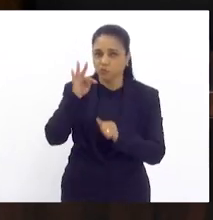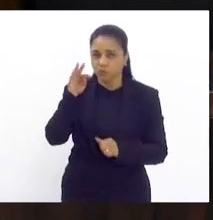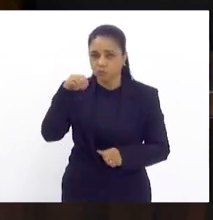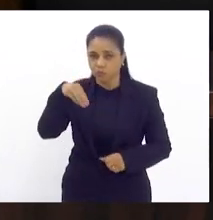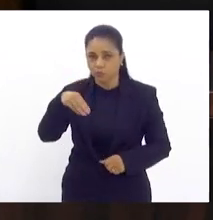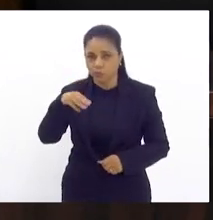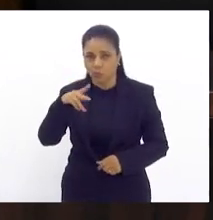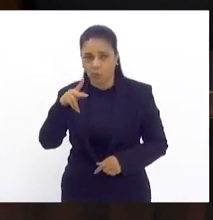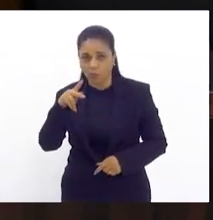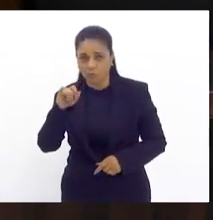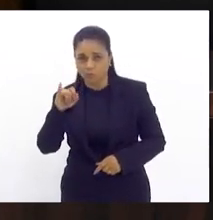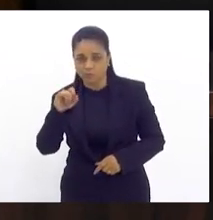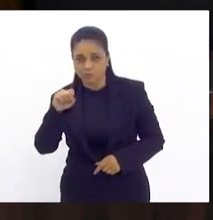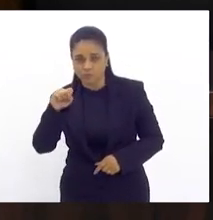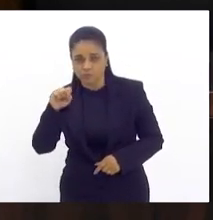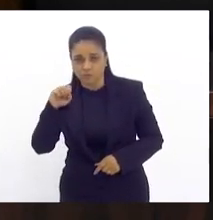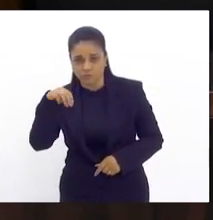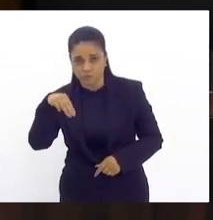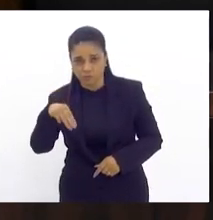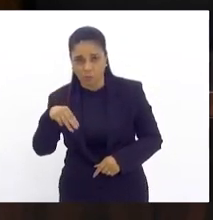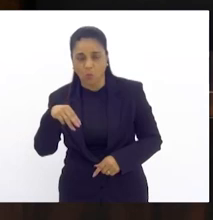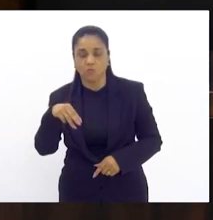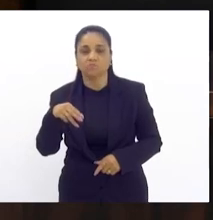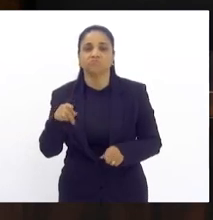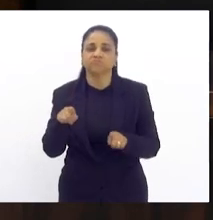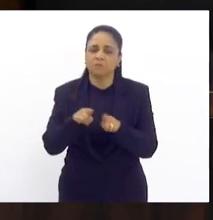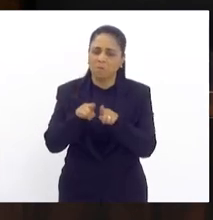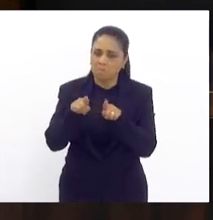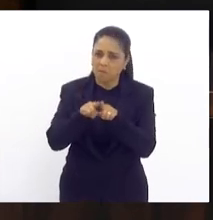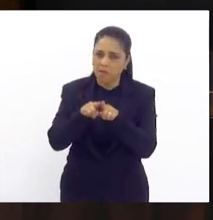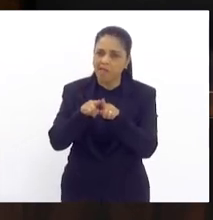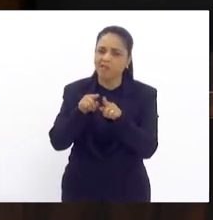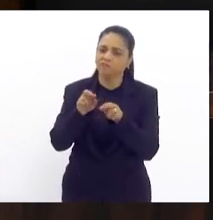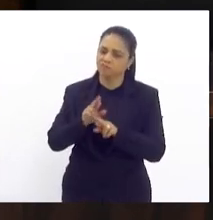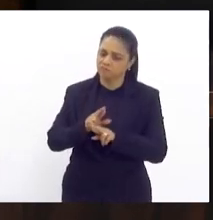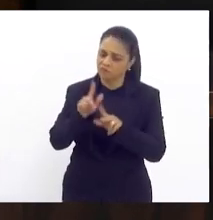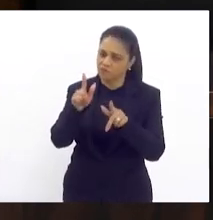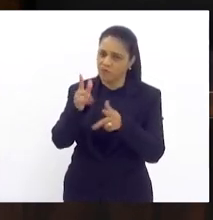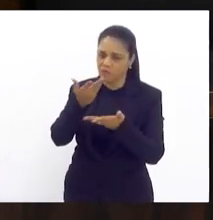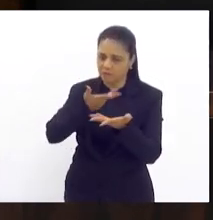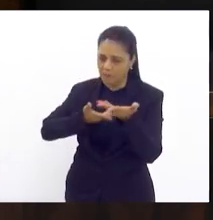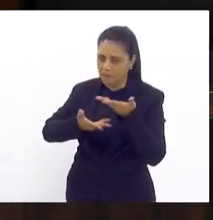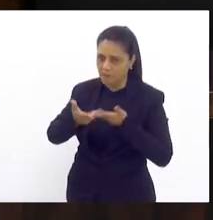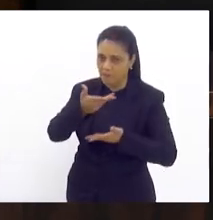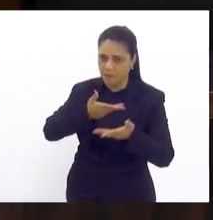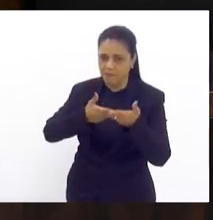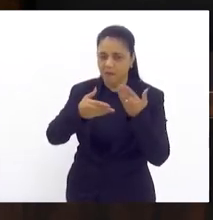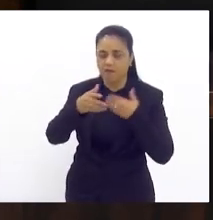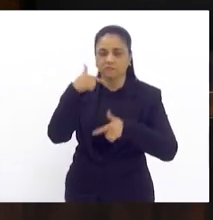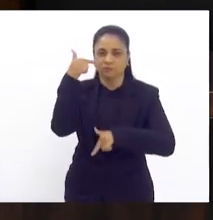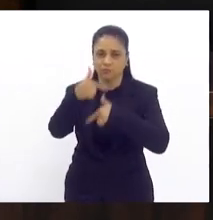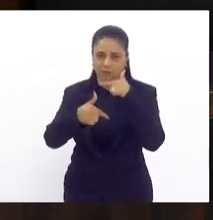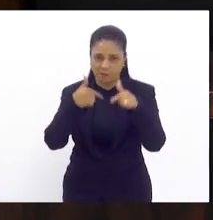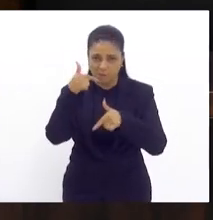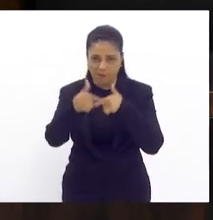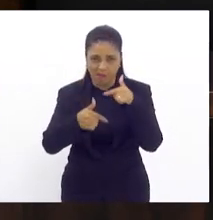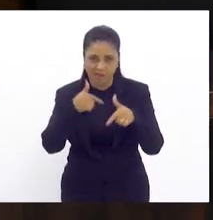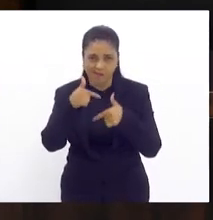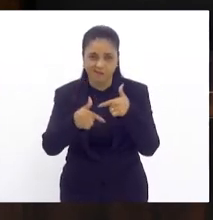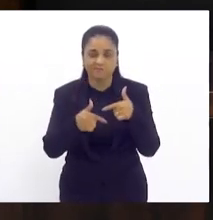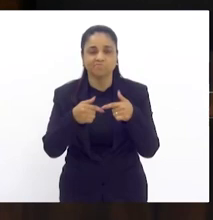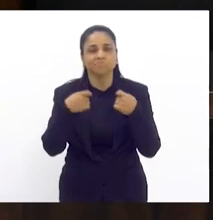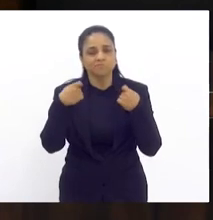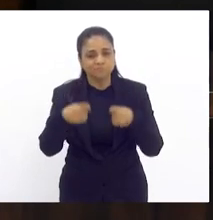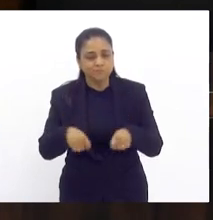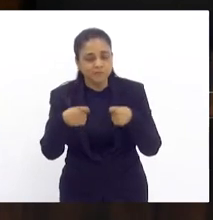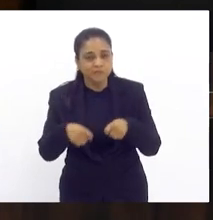também é um grande homem, aí, uma pessoa que fez a diferença aqui, né, dentro. Então, é isso que a gente precisa